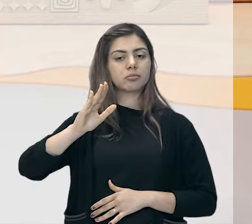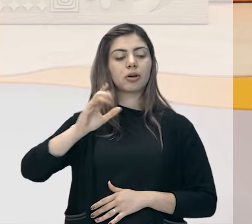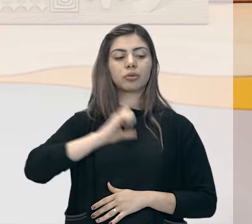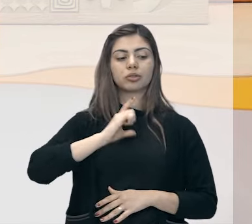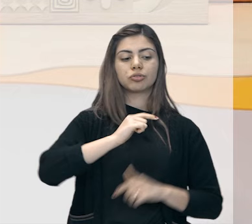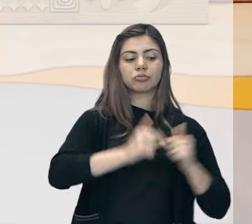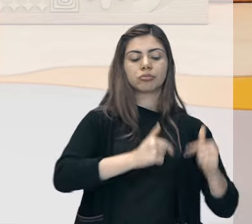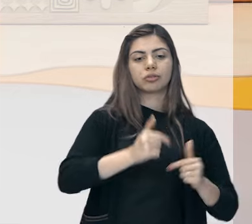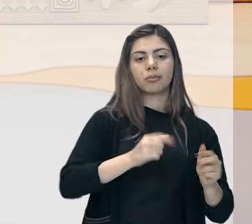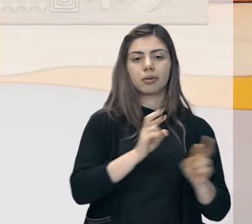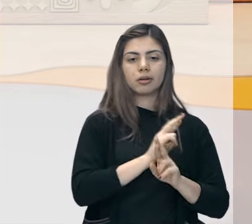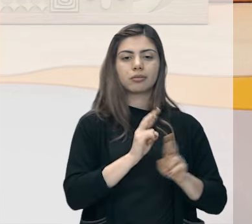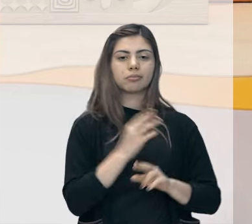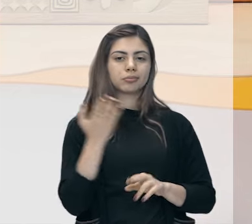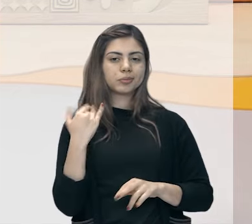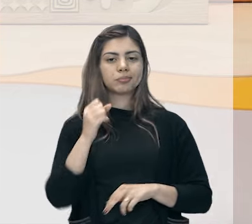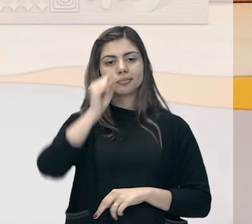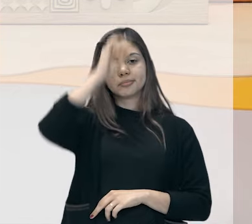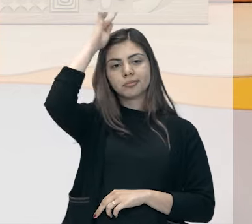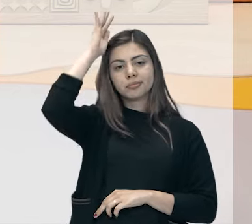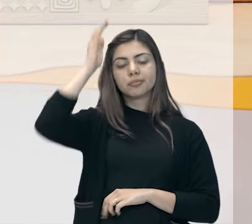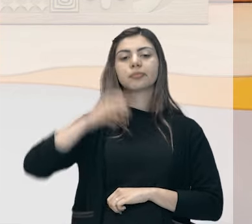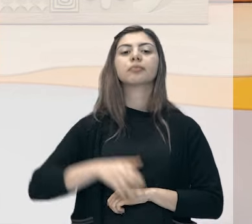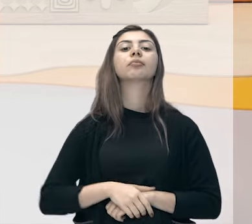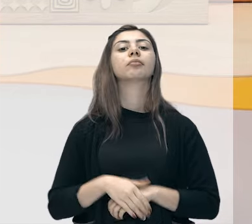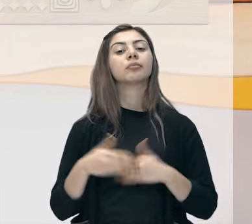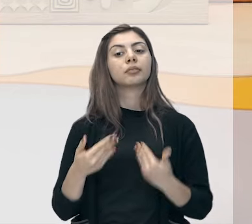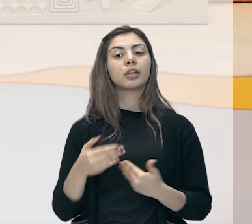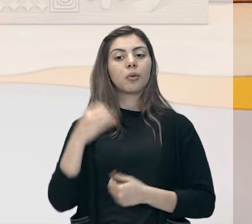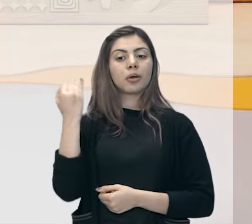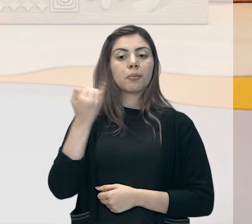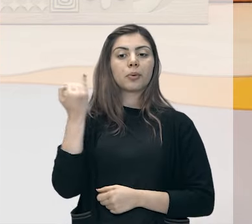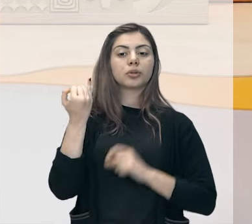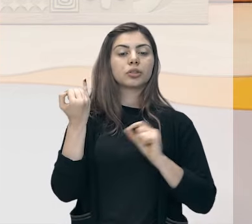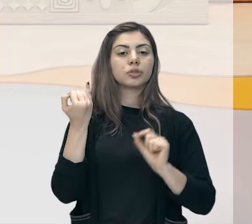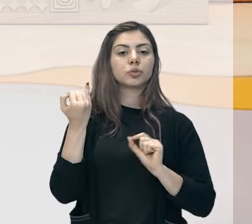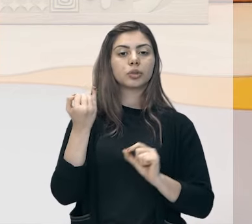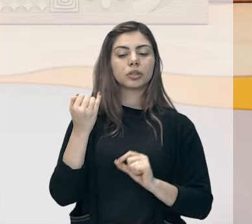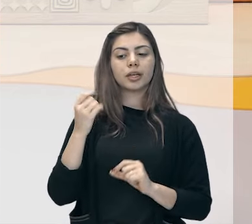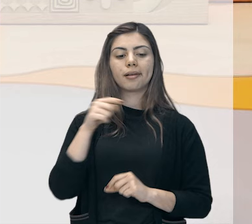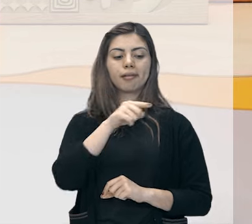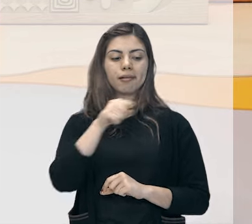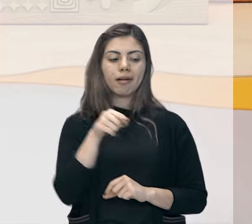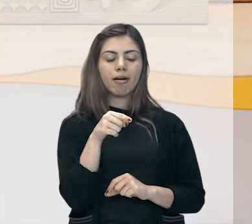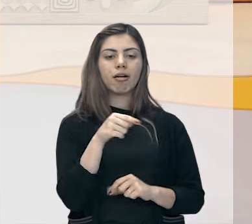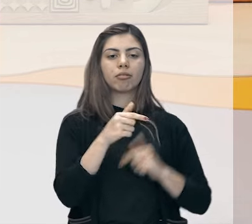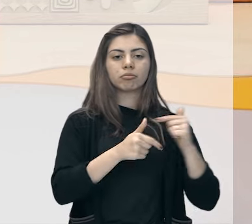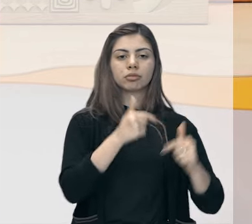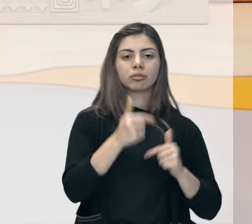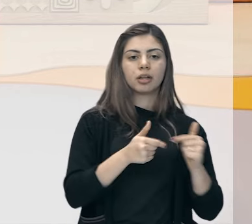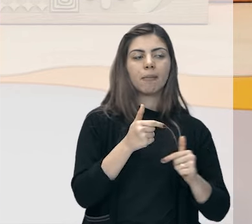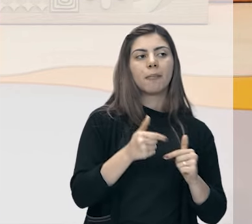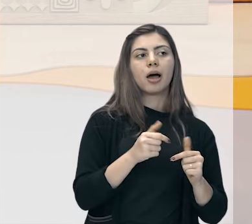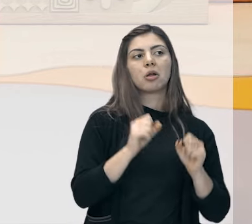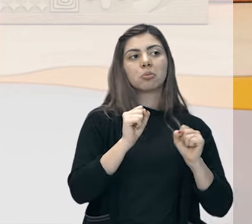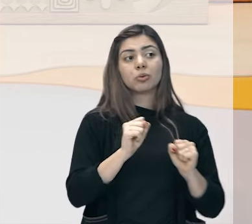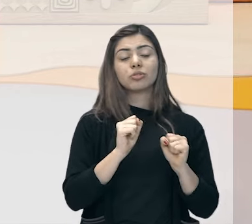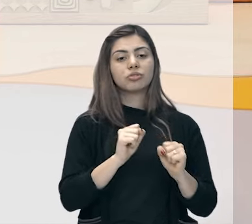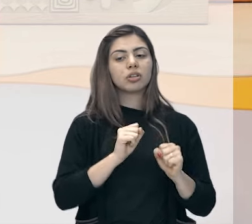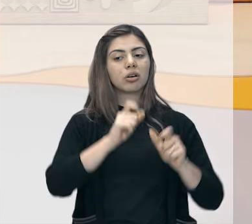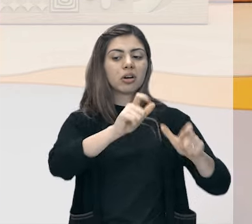de trabalho na Roma Antiga. É importante que a gente reconheça que as condições de trabalho variavam.